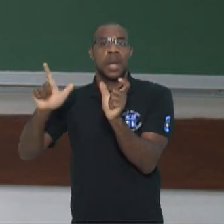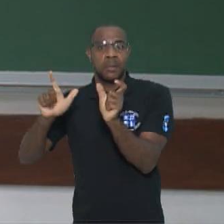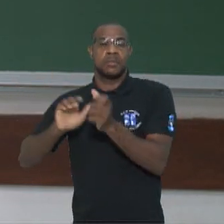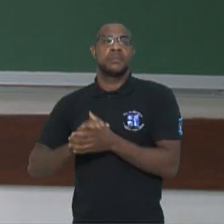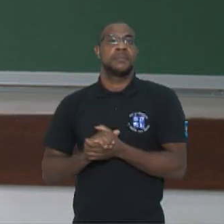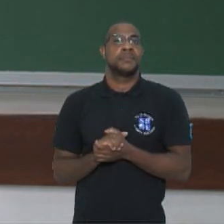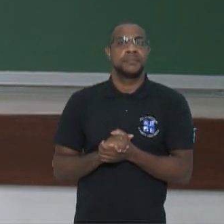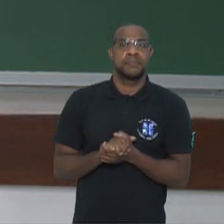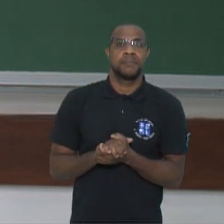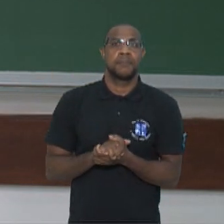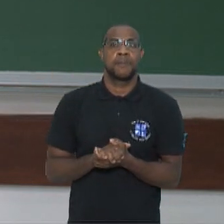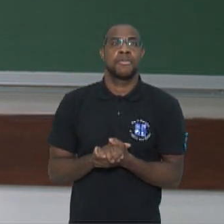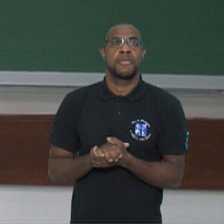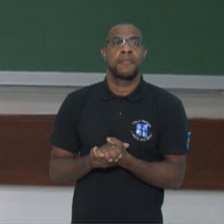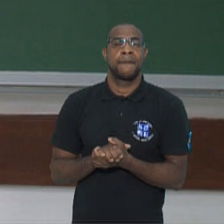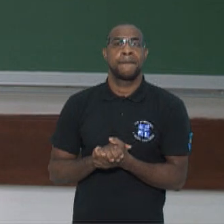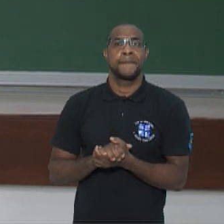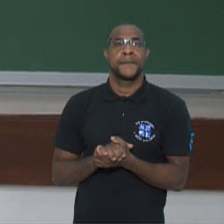Beleza?